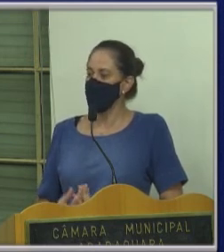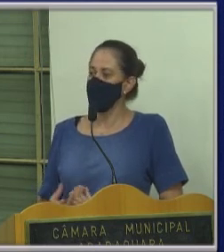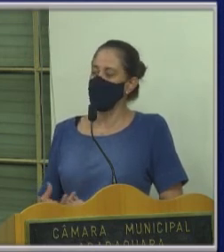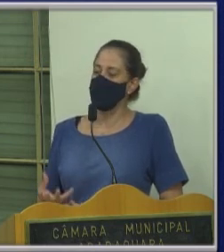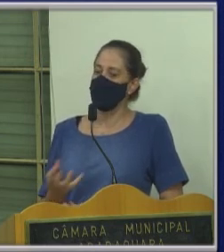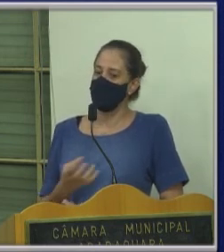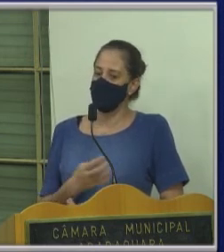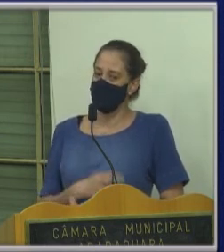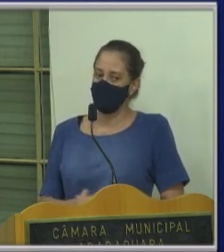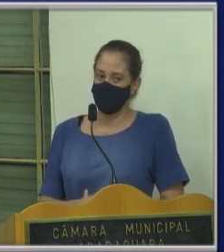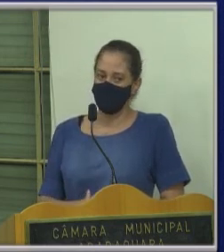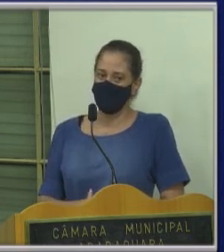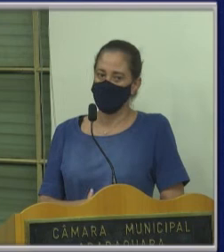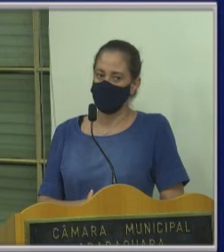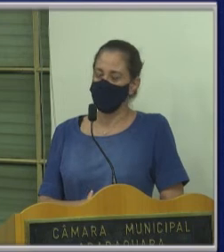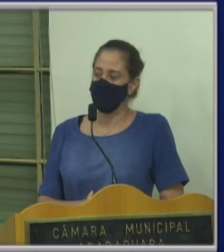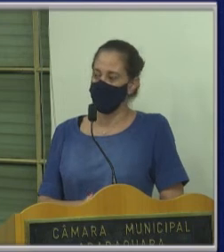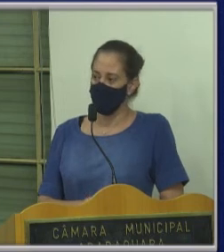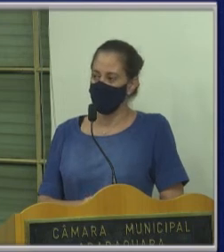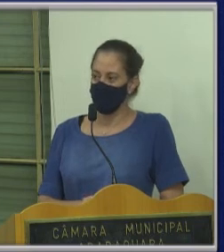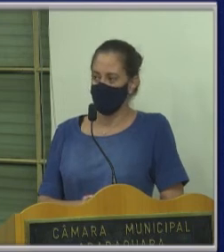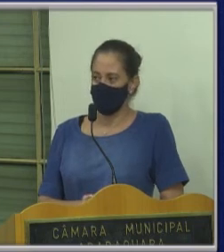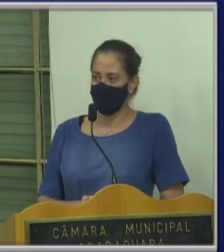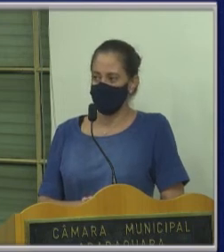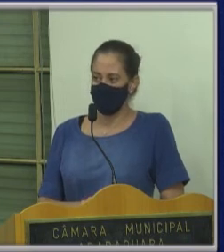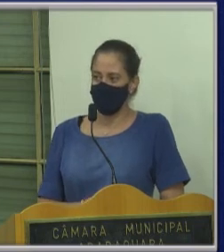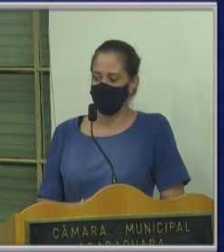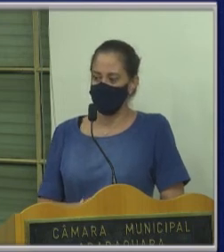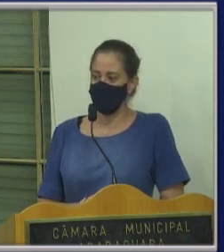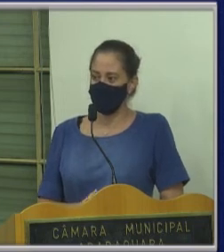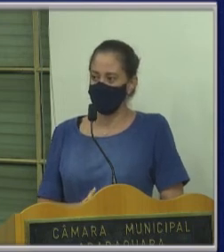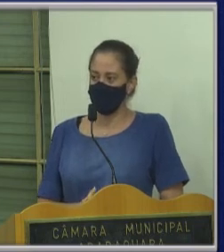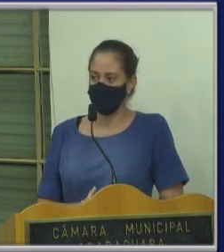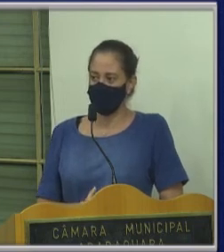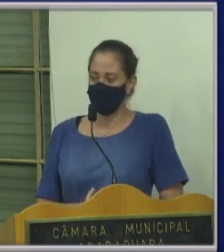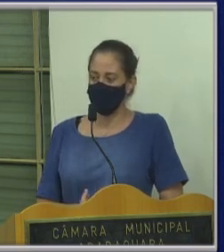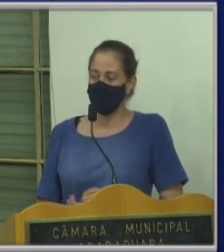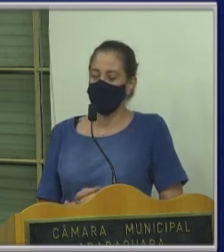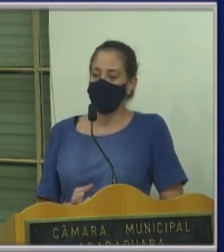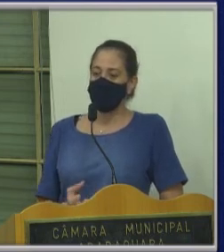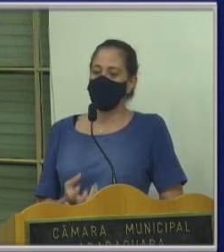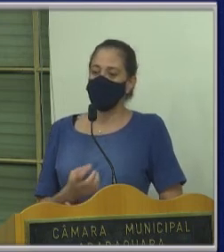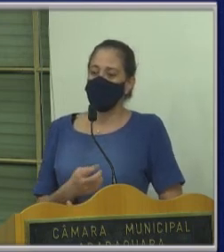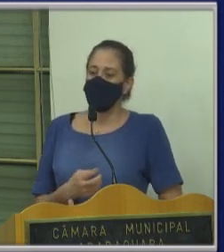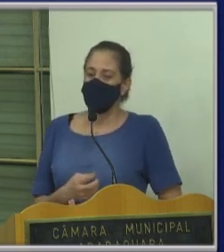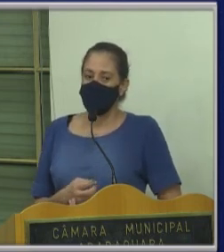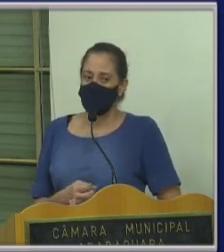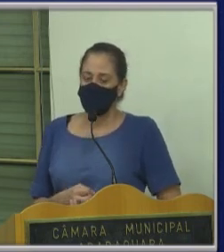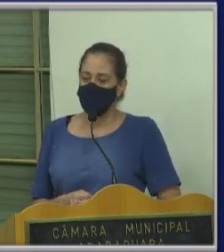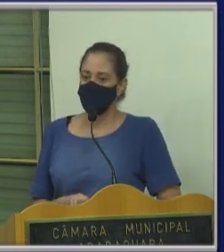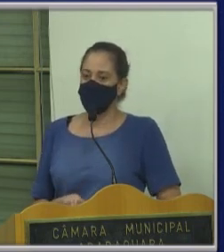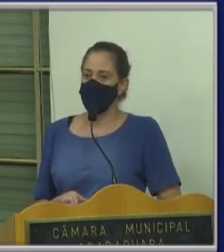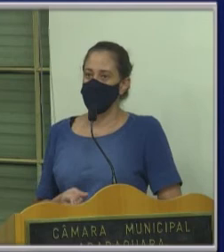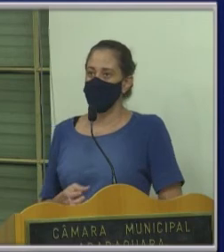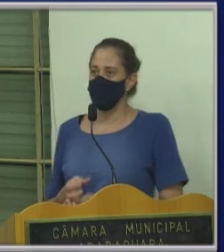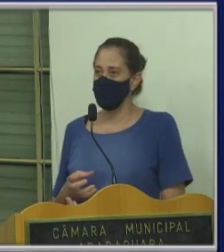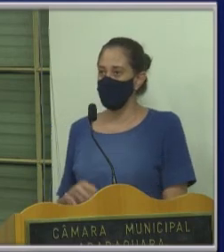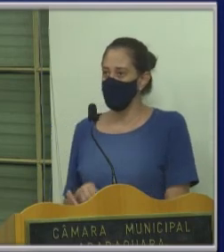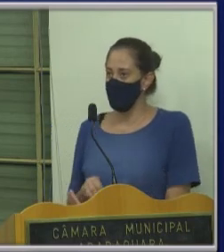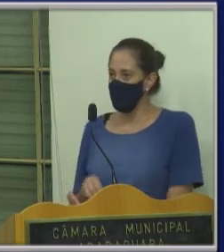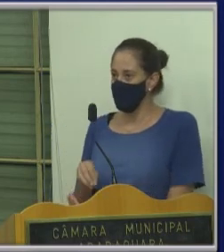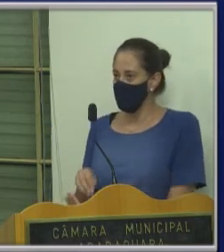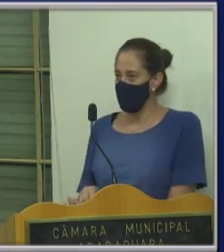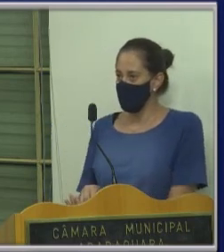população não aderir, voltando ao combo da proteção individual e coletiva. Então, de novo, a gente pode